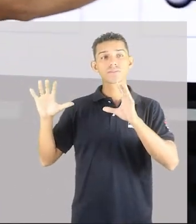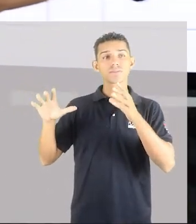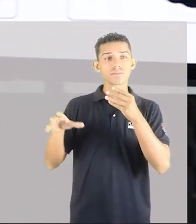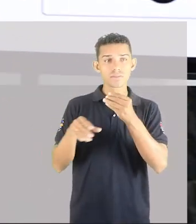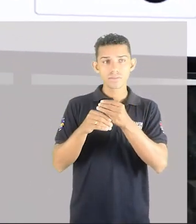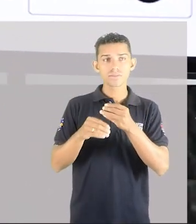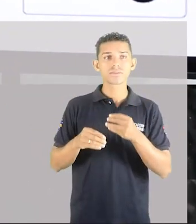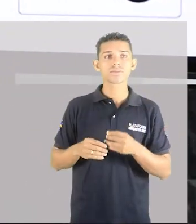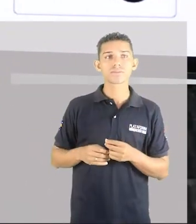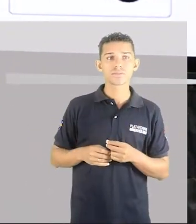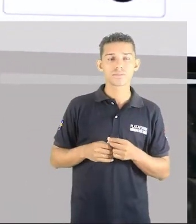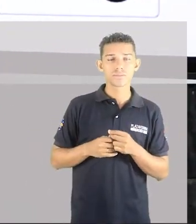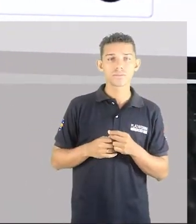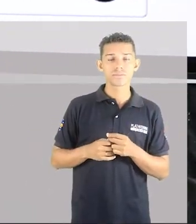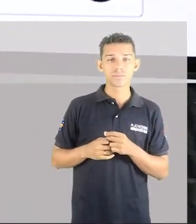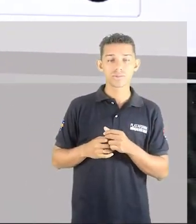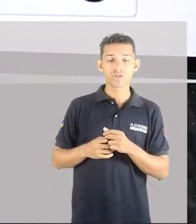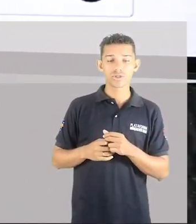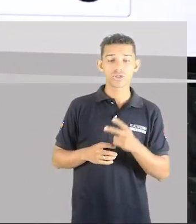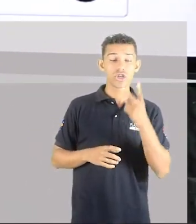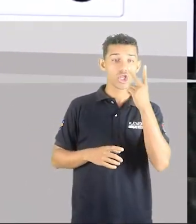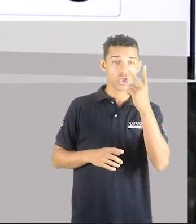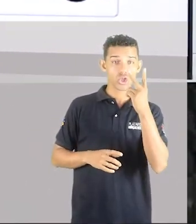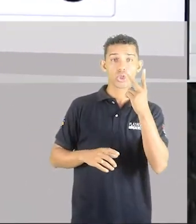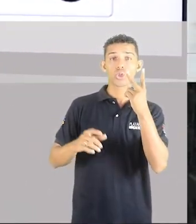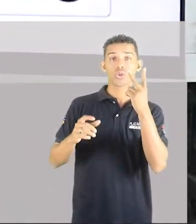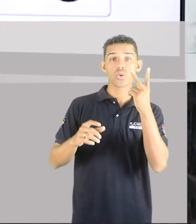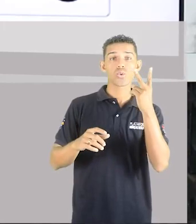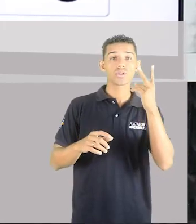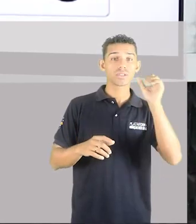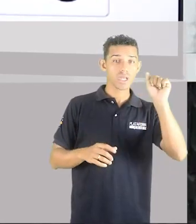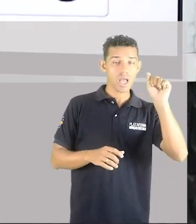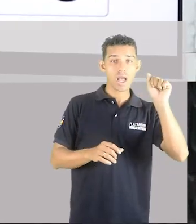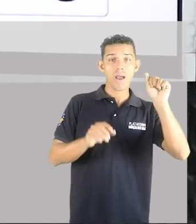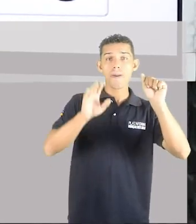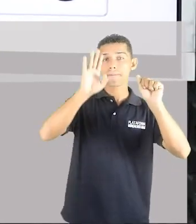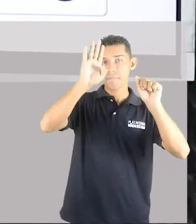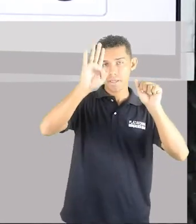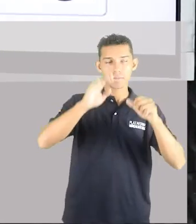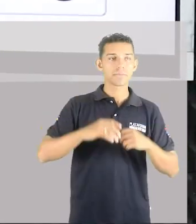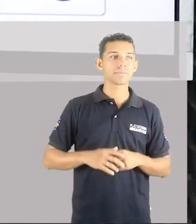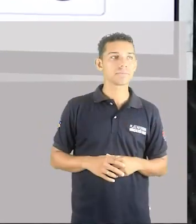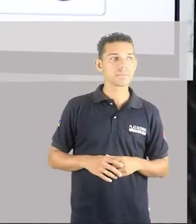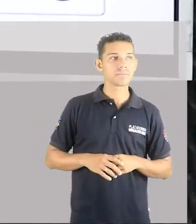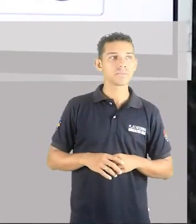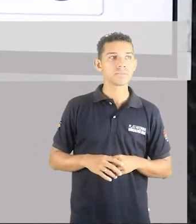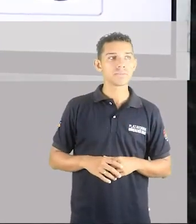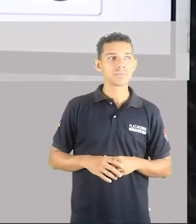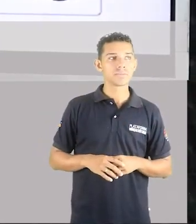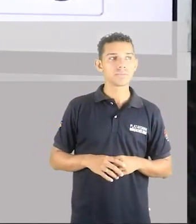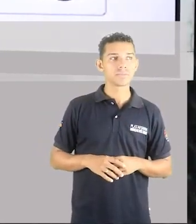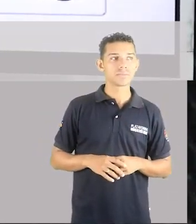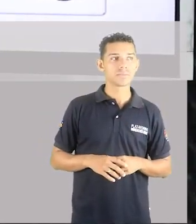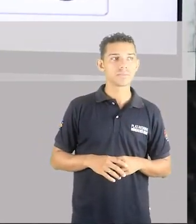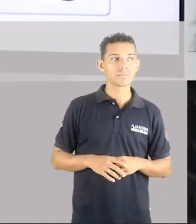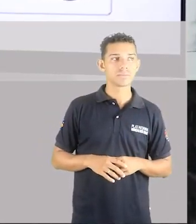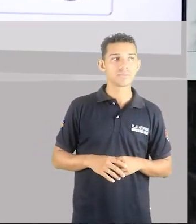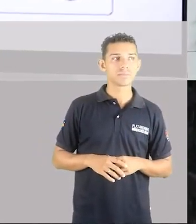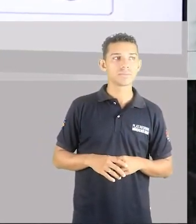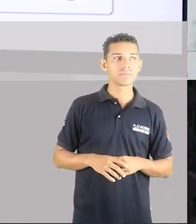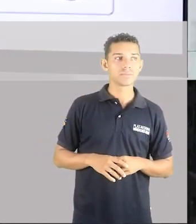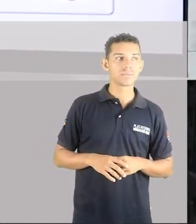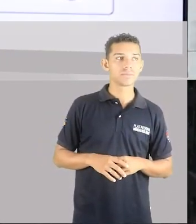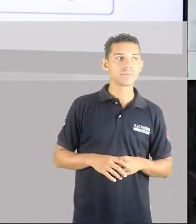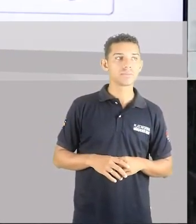tenho 2AB, né? Então aqui eu tenho, olha só, aqui eu tenho bem ali, ó. Eu tenho A,